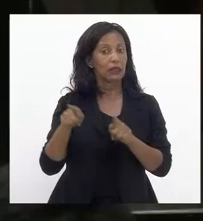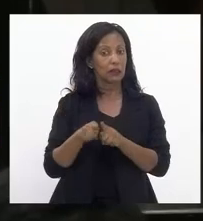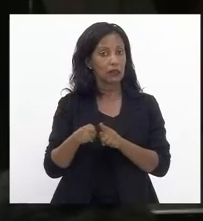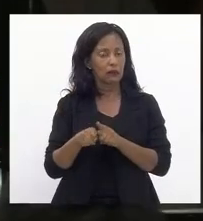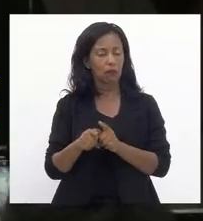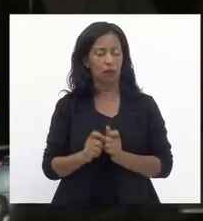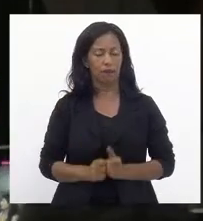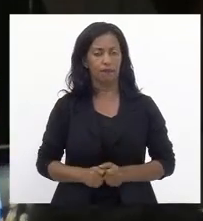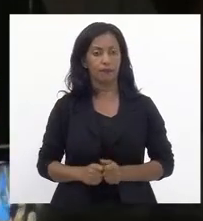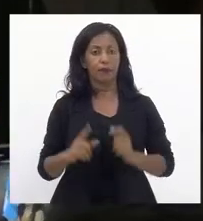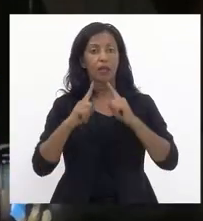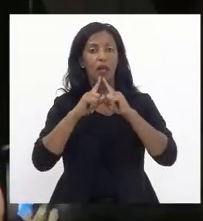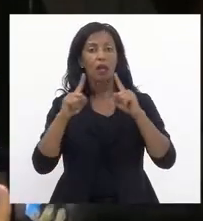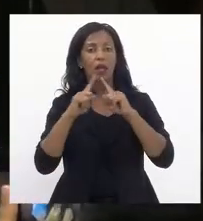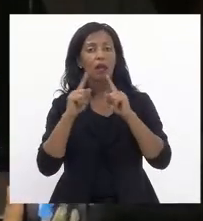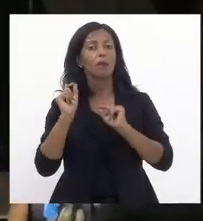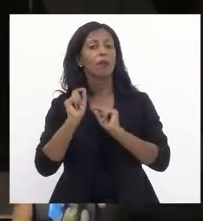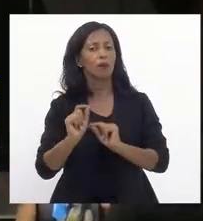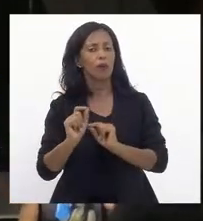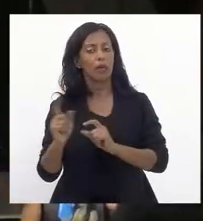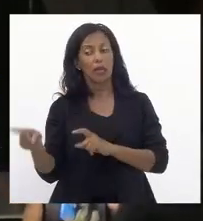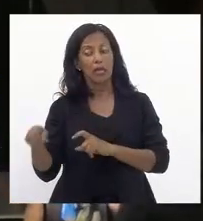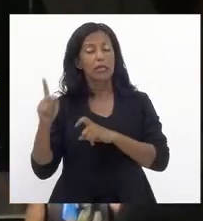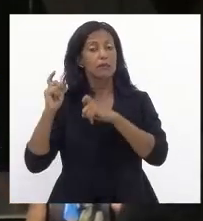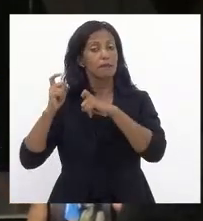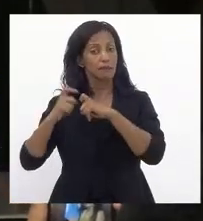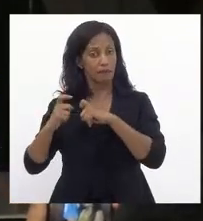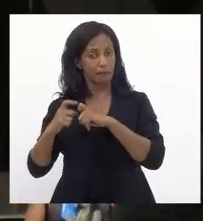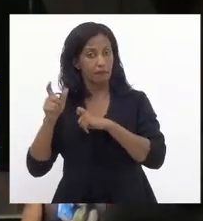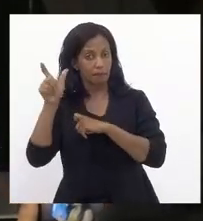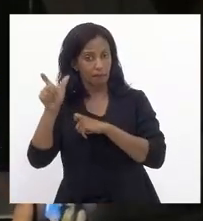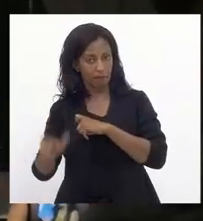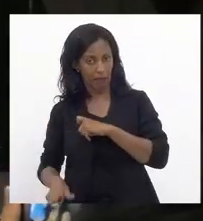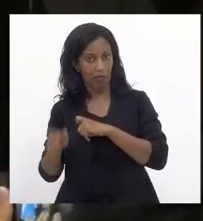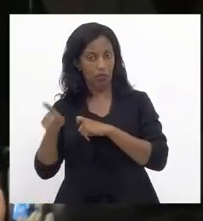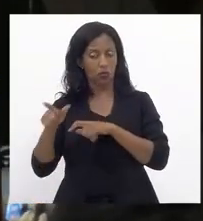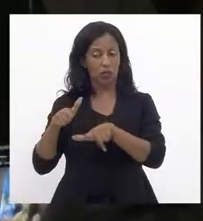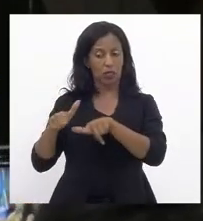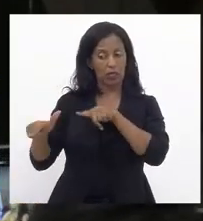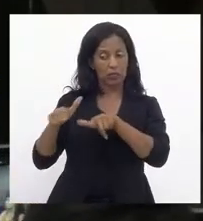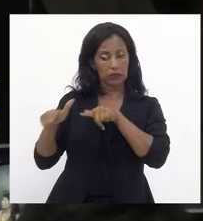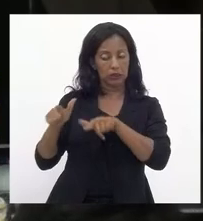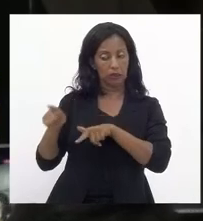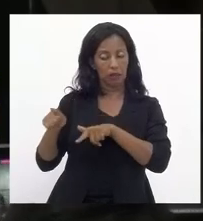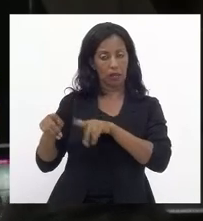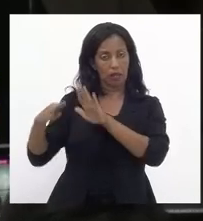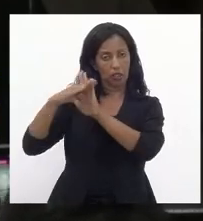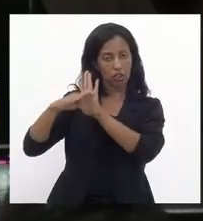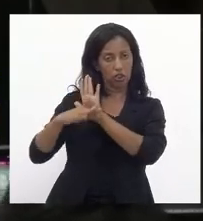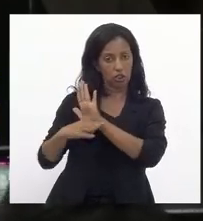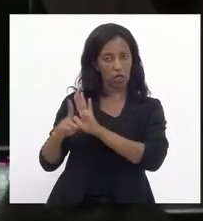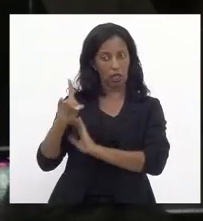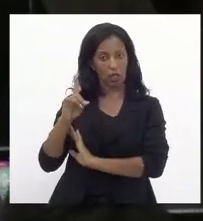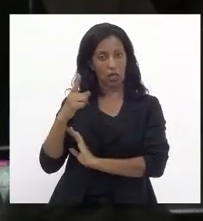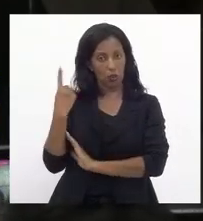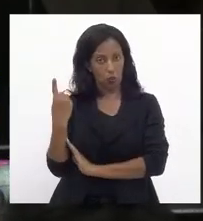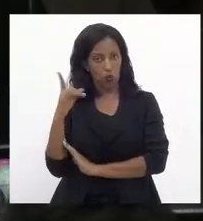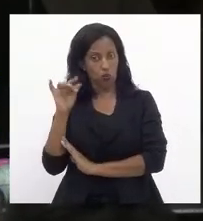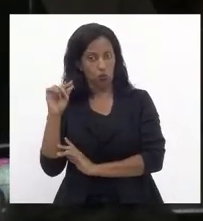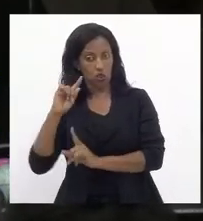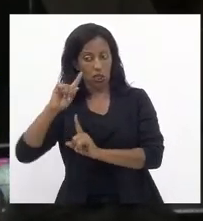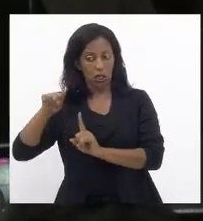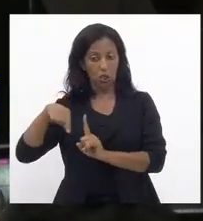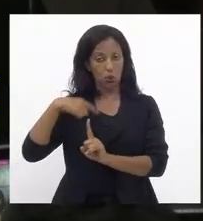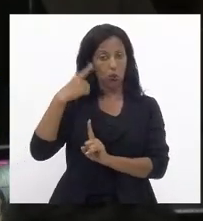a denúncia era o seguinte, que esse médico, ele cumpriria a sua escala de um dia, e no